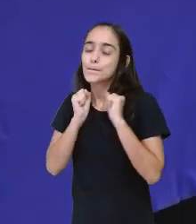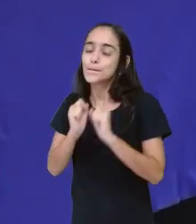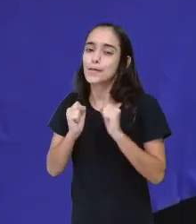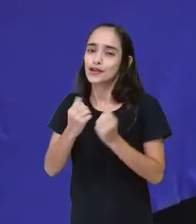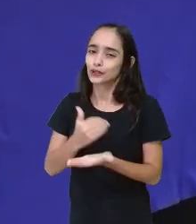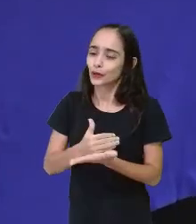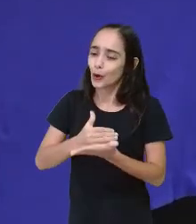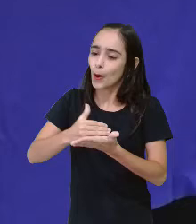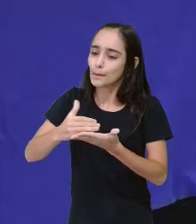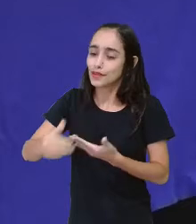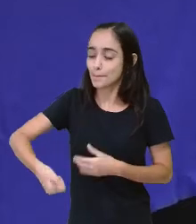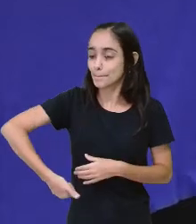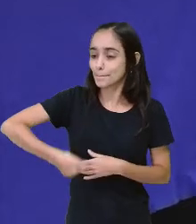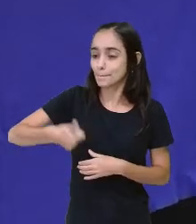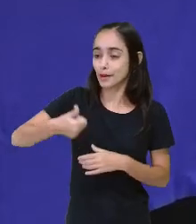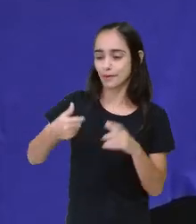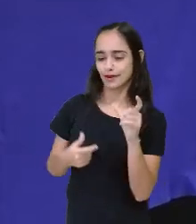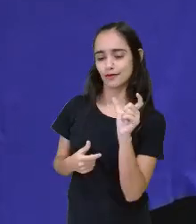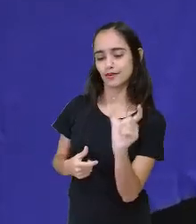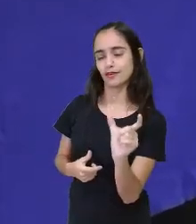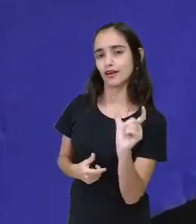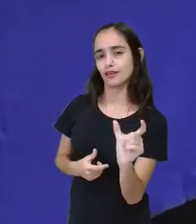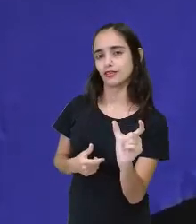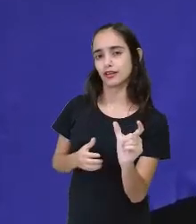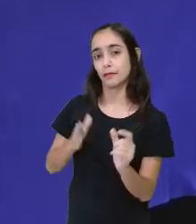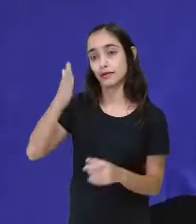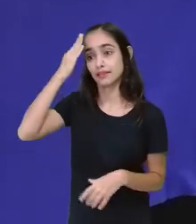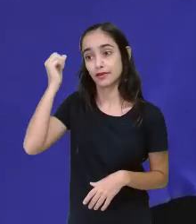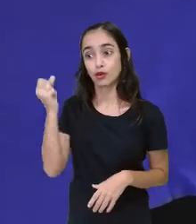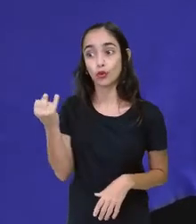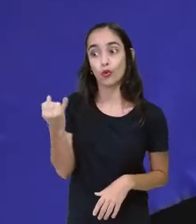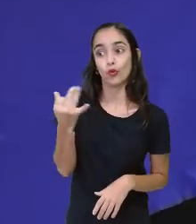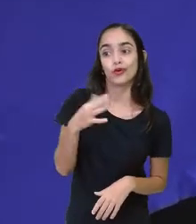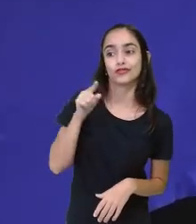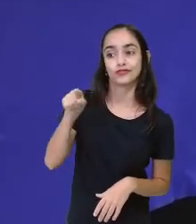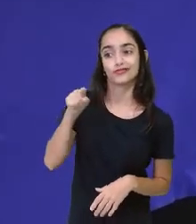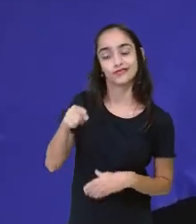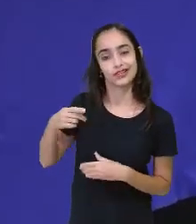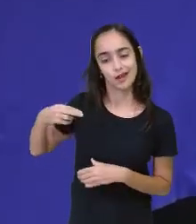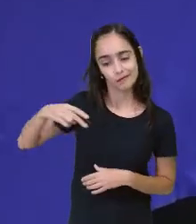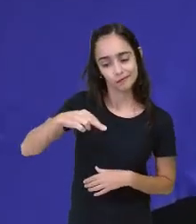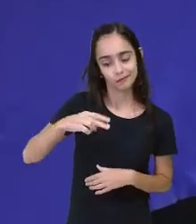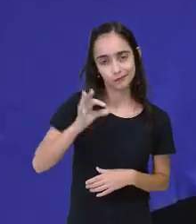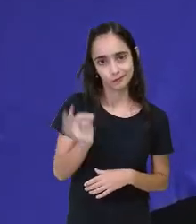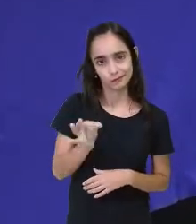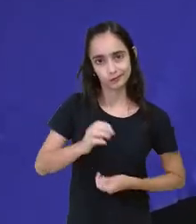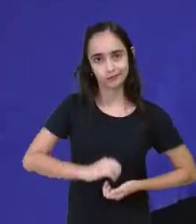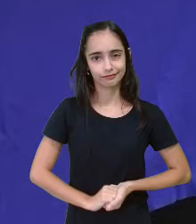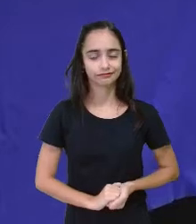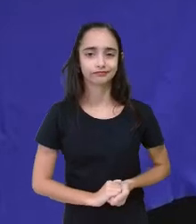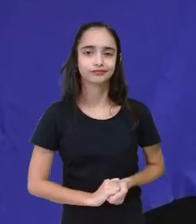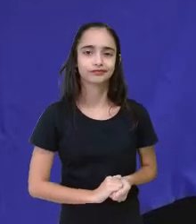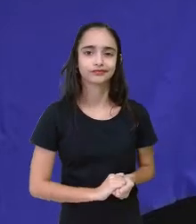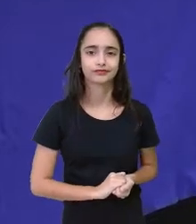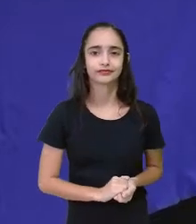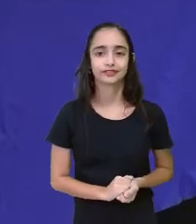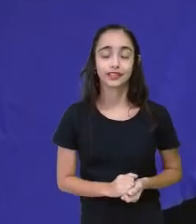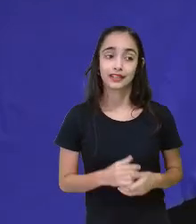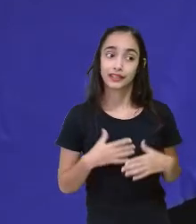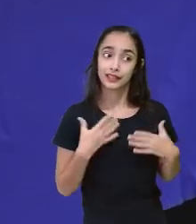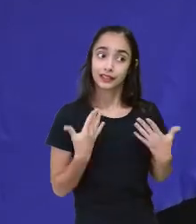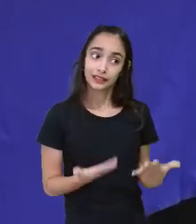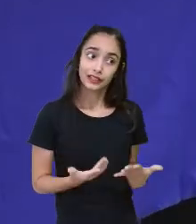quantas casas ela irá. Absurdo, vou colocar né, aqui na partida, na largada. É um absurdo, eu acho que isso aí